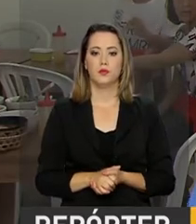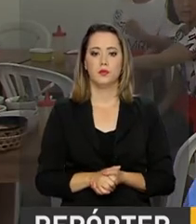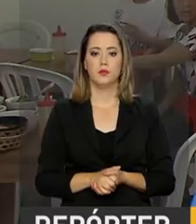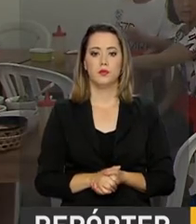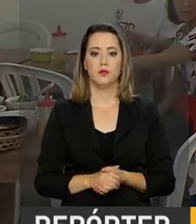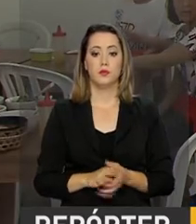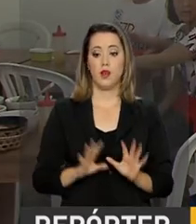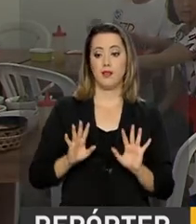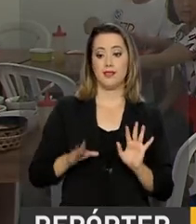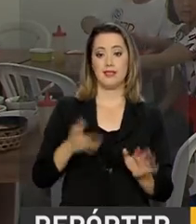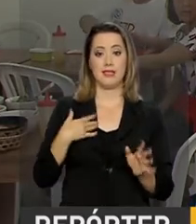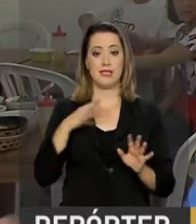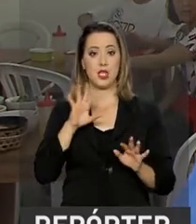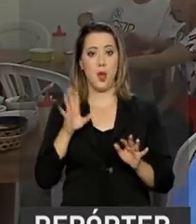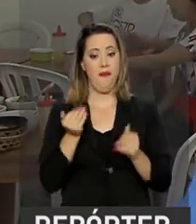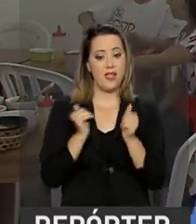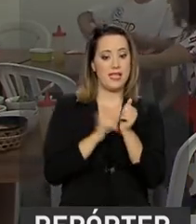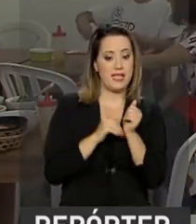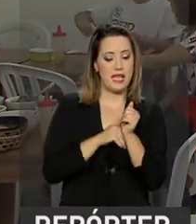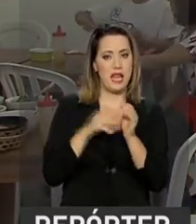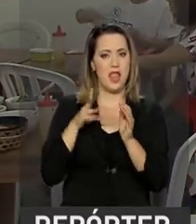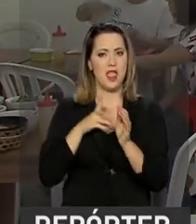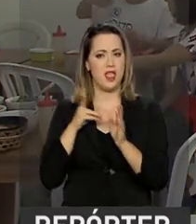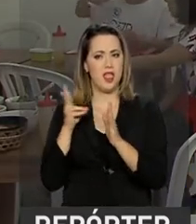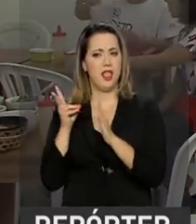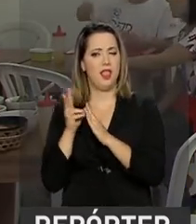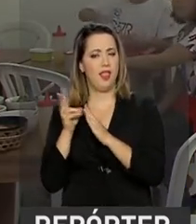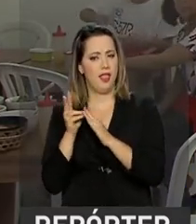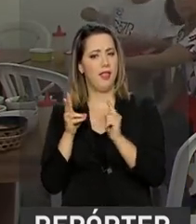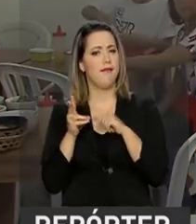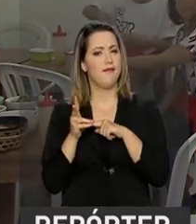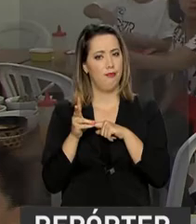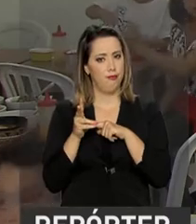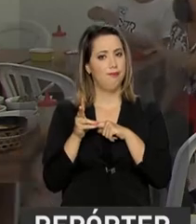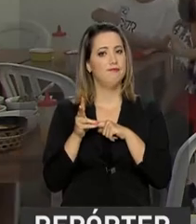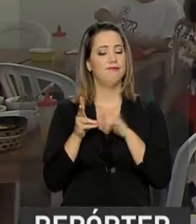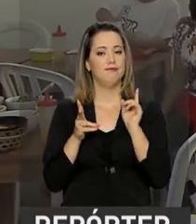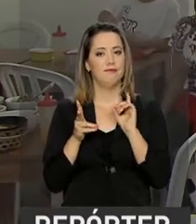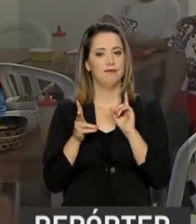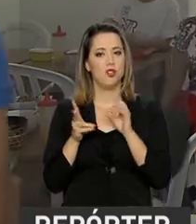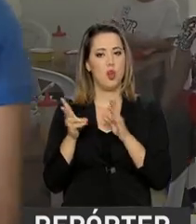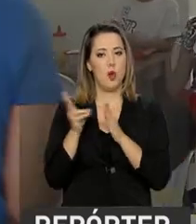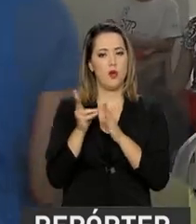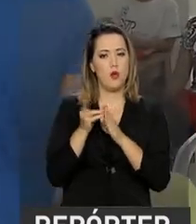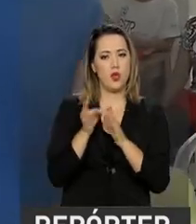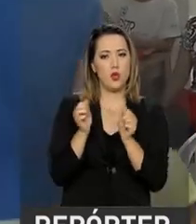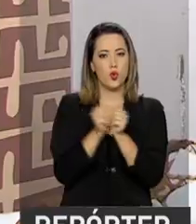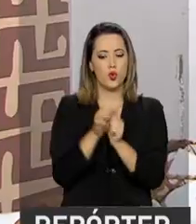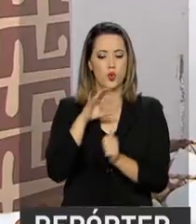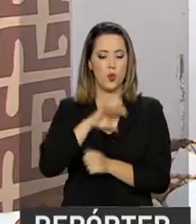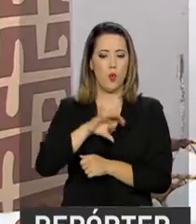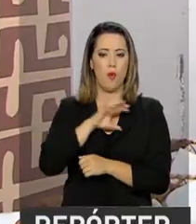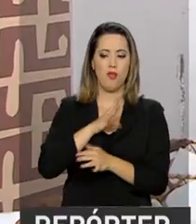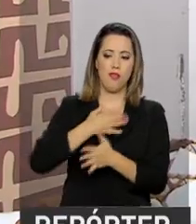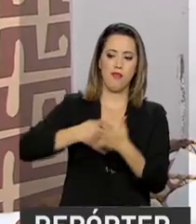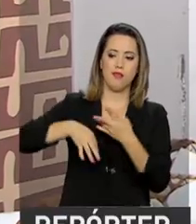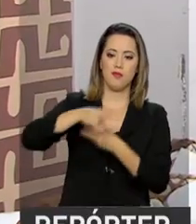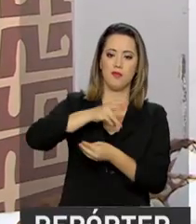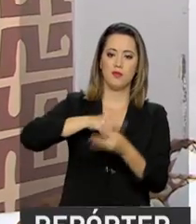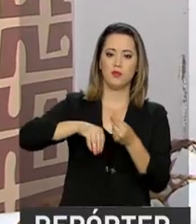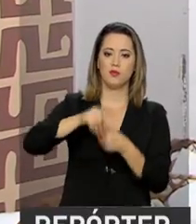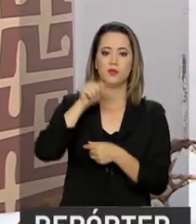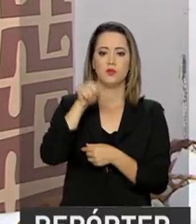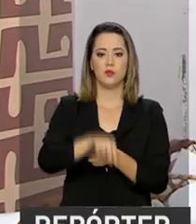mística é muito infinito indígena né na mistura do 22 do índico português né essa é uma típica